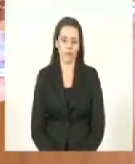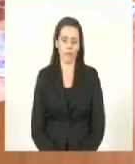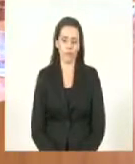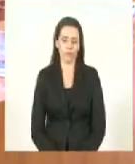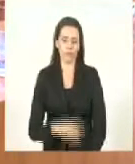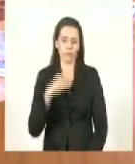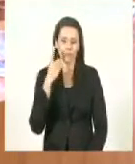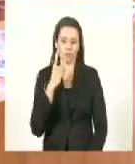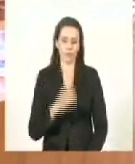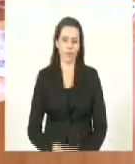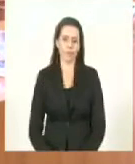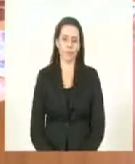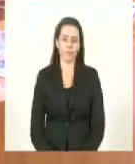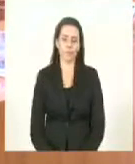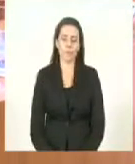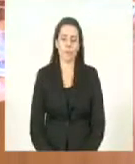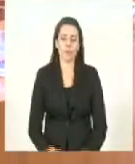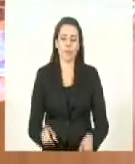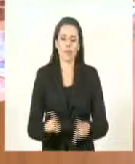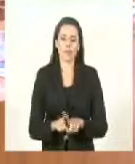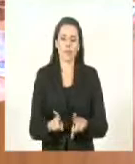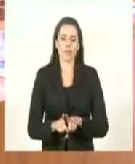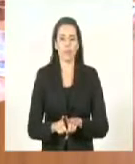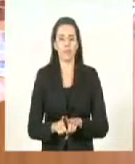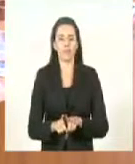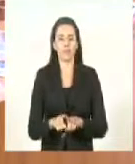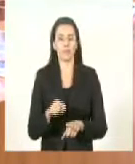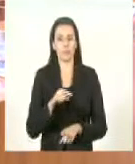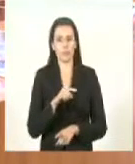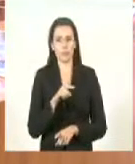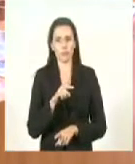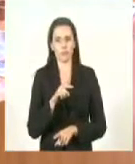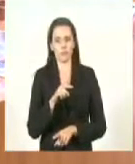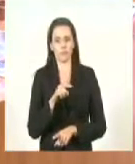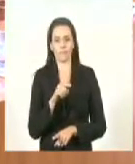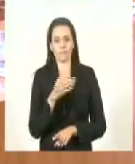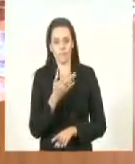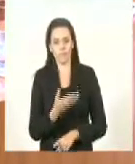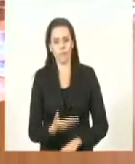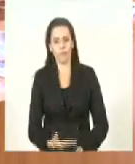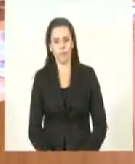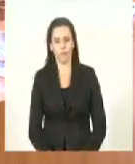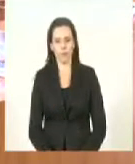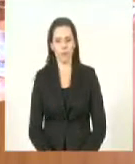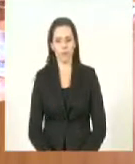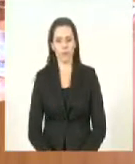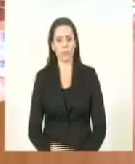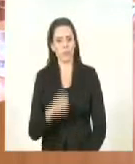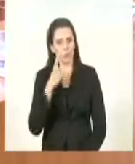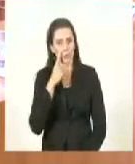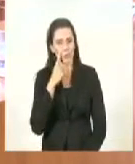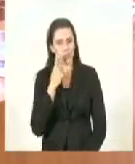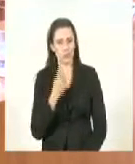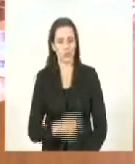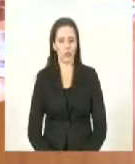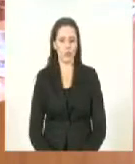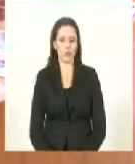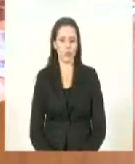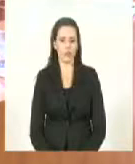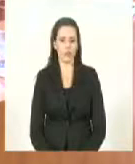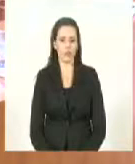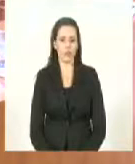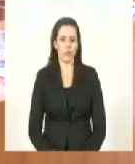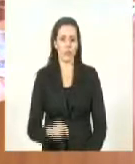sobre alguns pontos que foram questionados, sobre atestado de capacitação